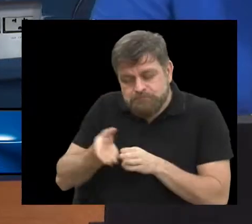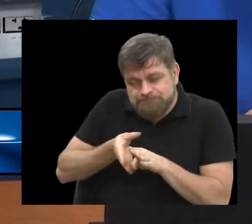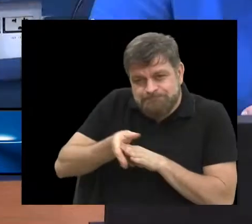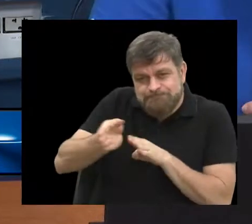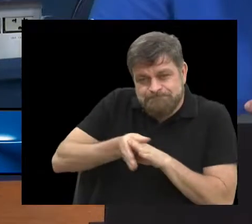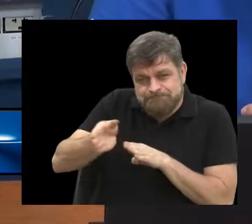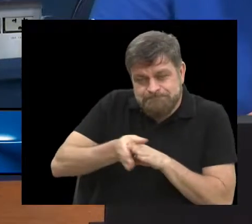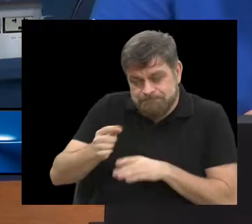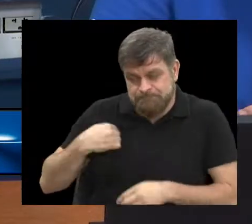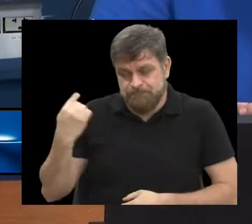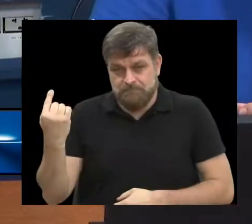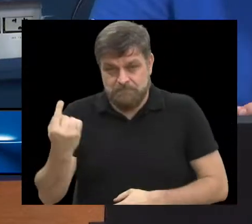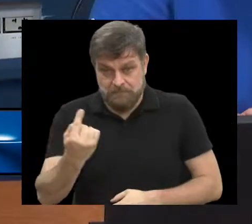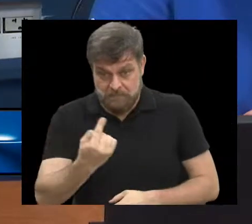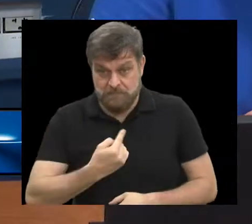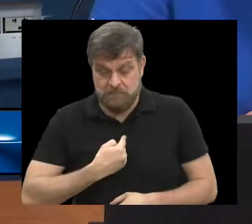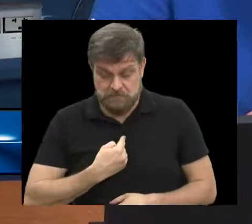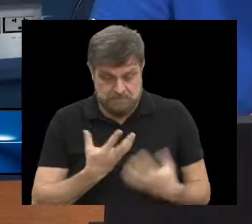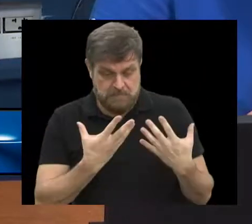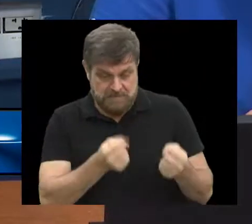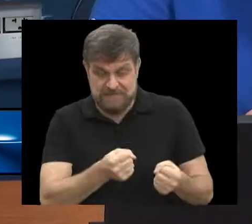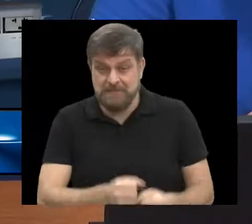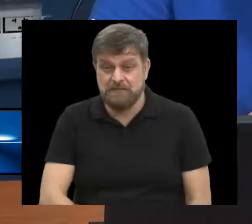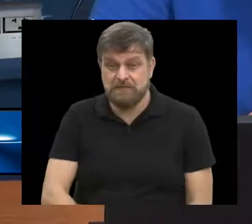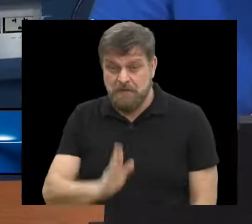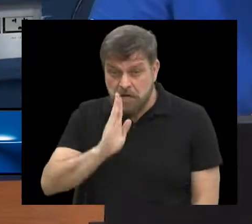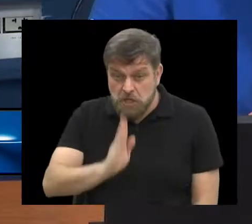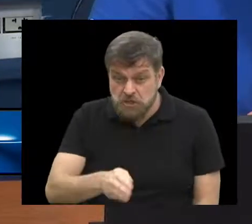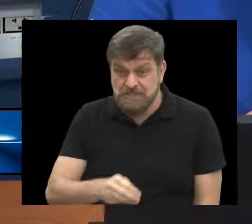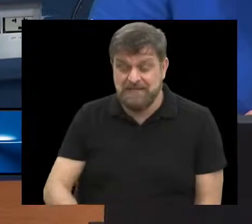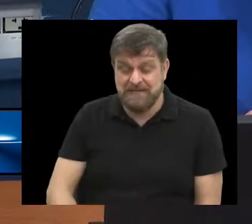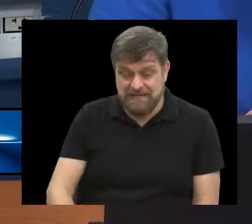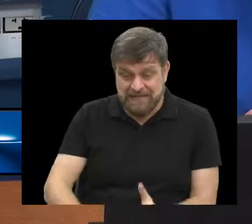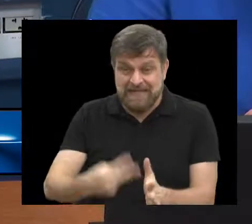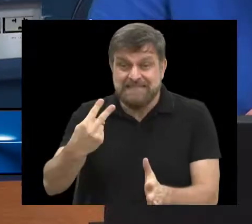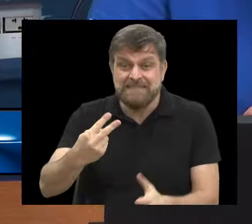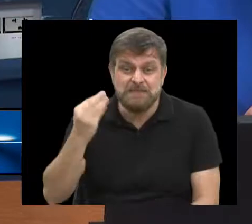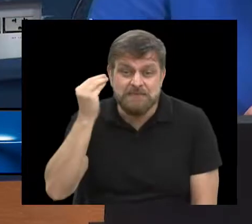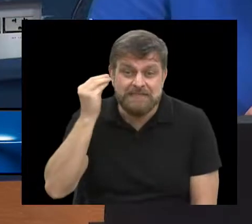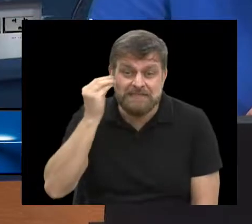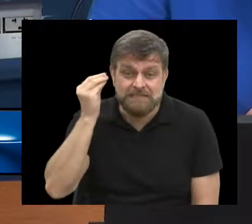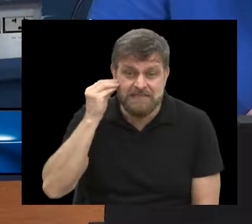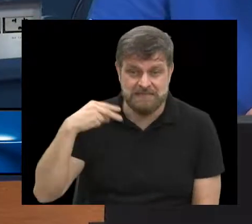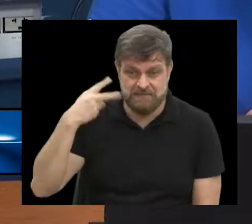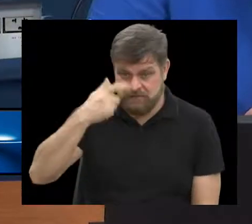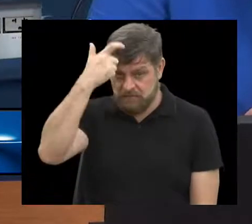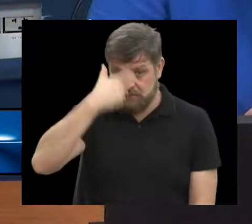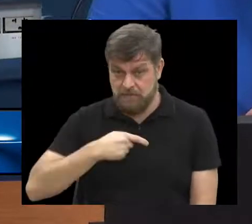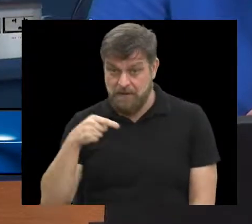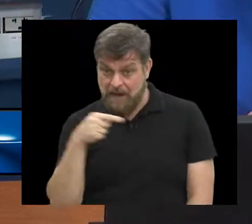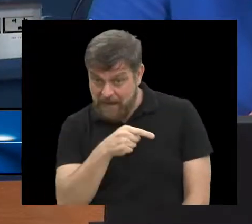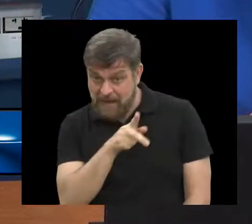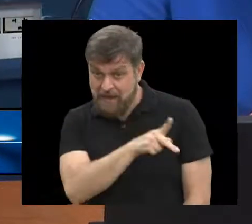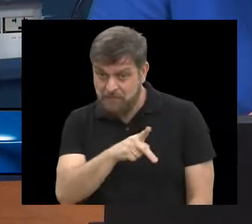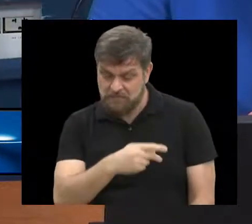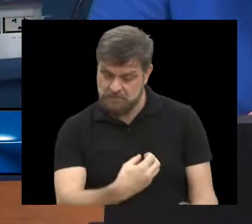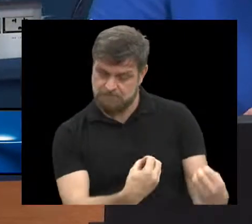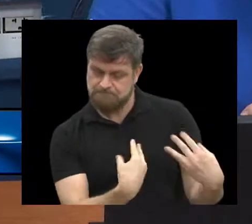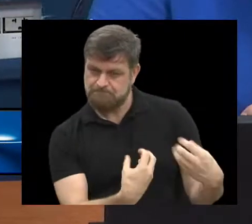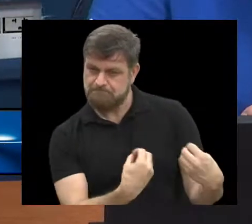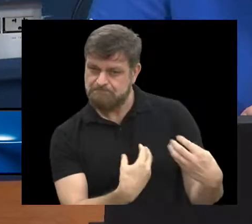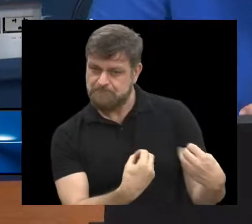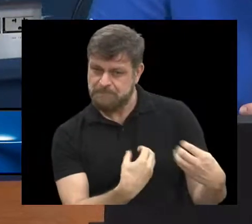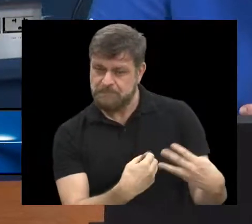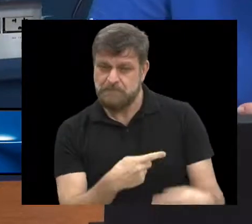mais nós aqui, principalmente eu estou no segundo mandato, mas o professor Alberto continua sendo o meu professor e um